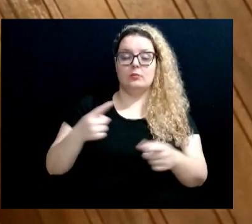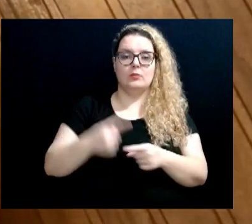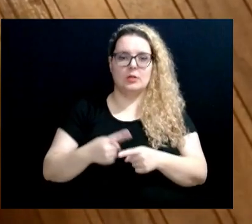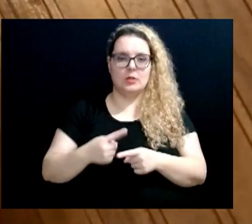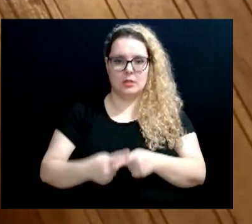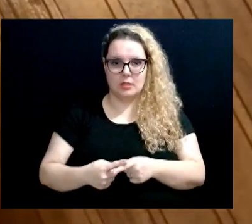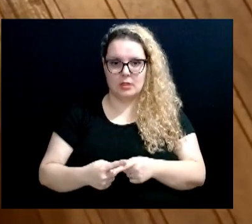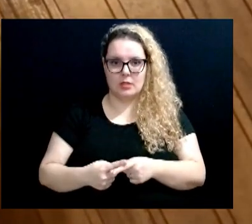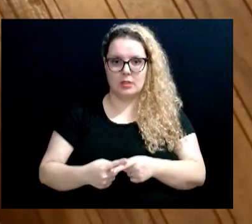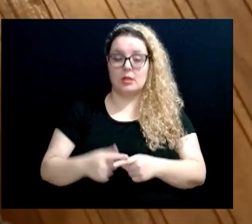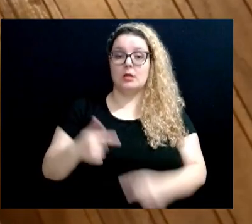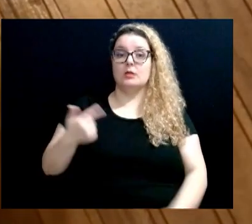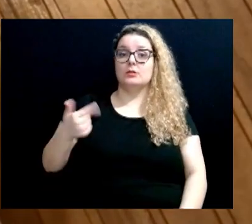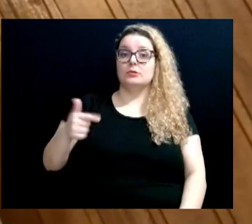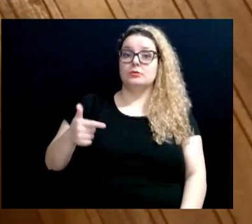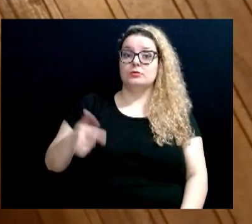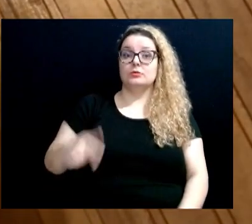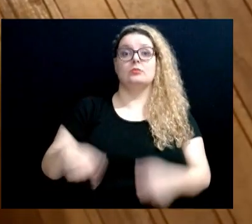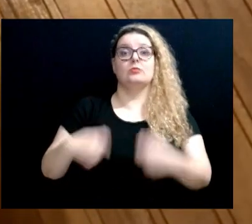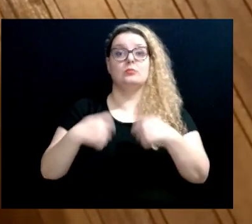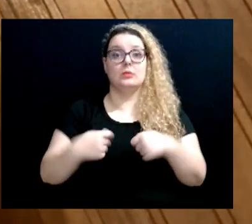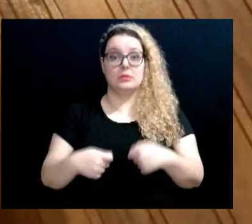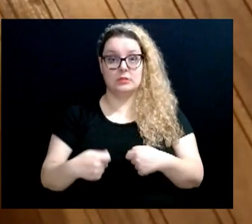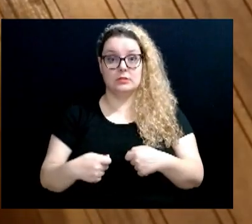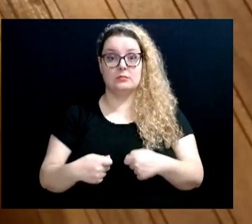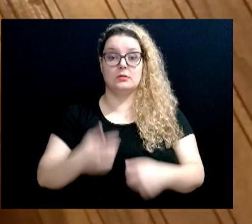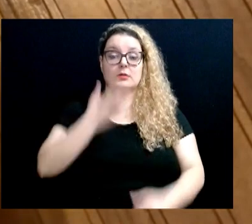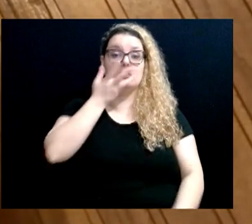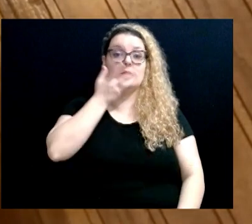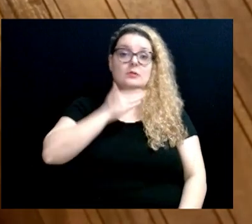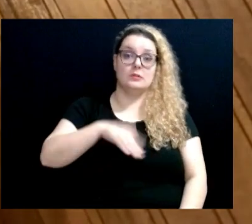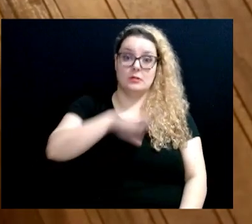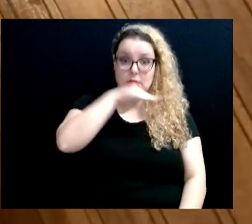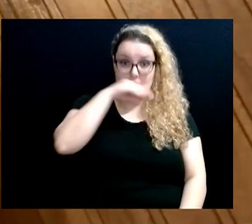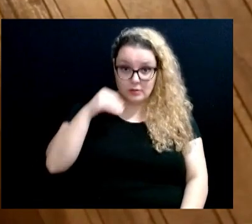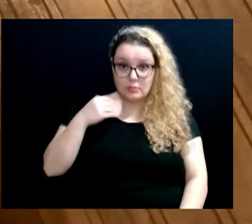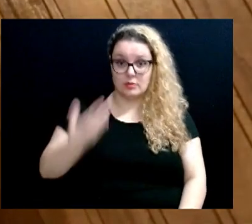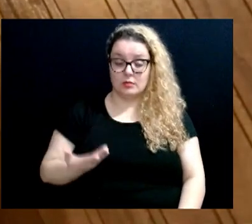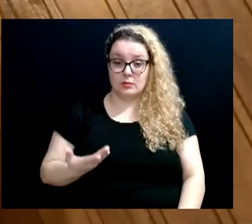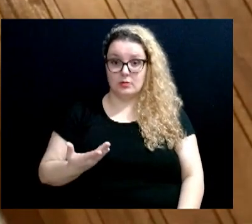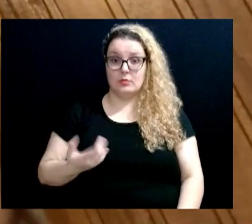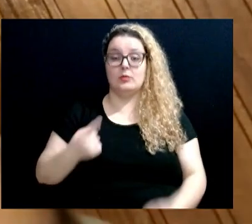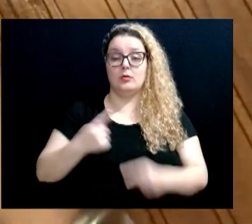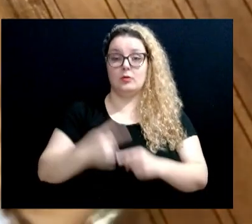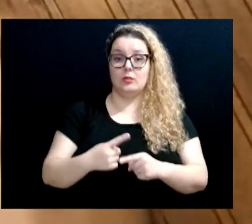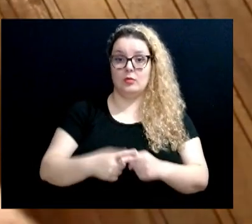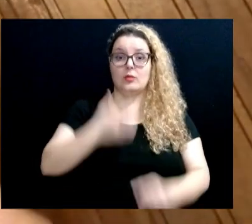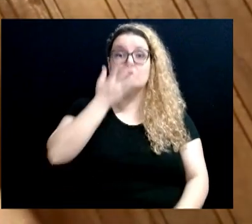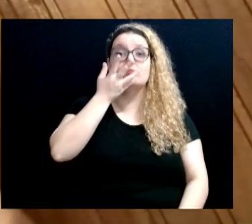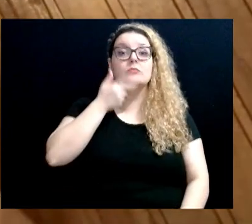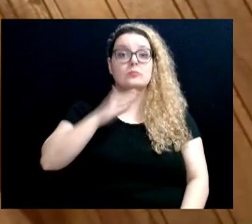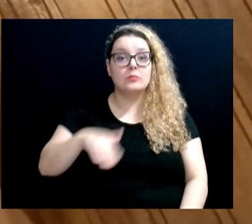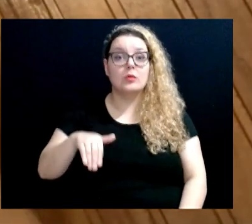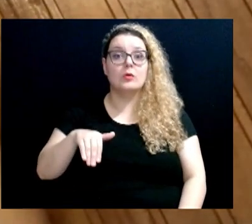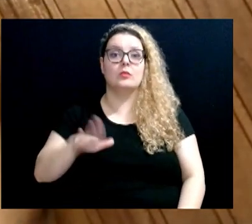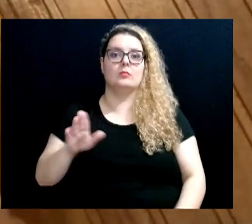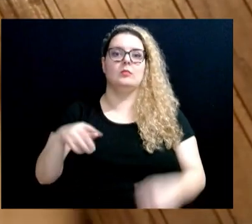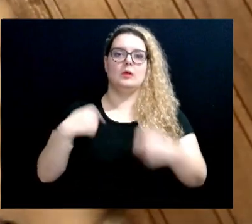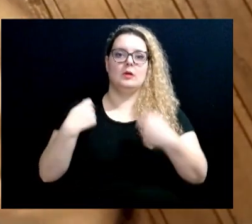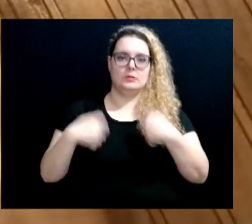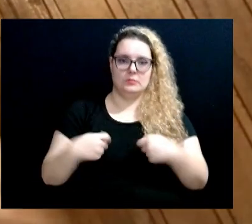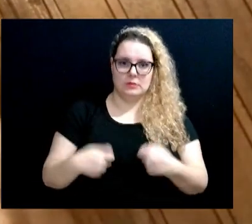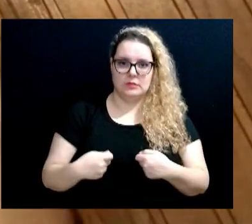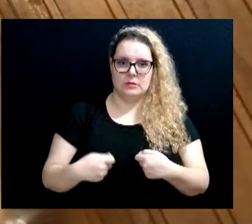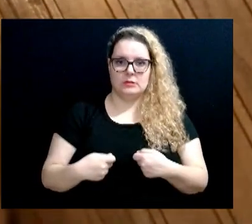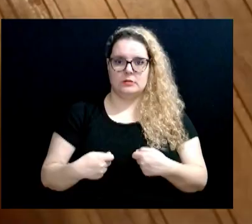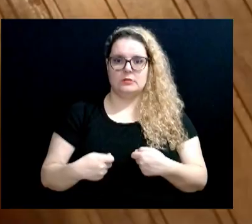teve o que ele precisava na infância e adolescência. Porque uma criança, o que ela mais precisa é única